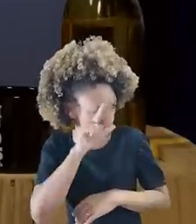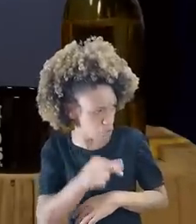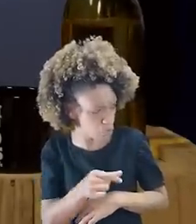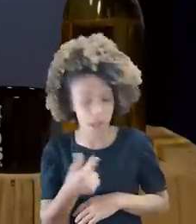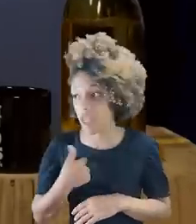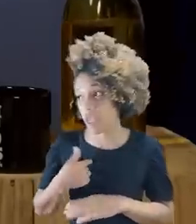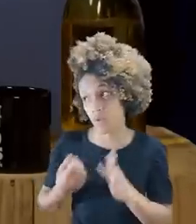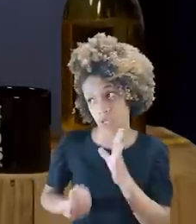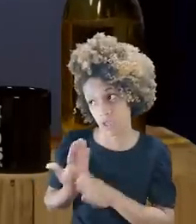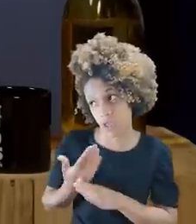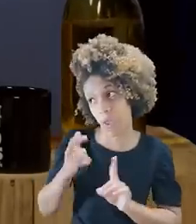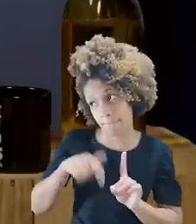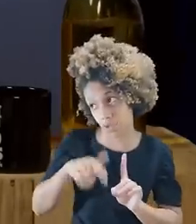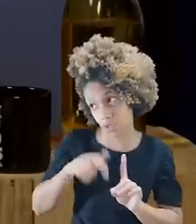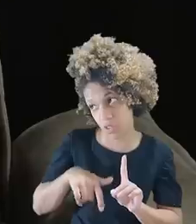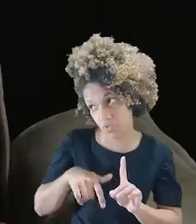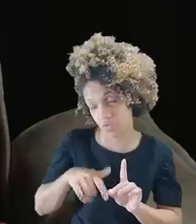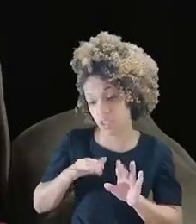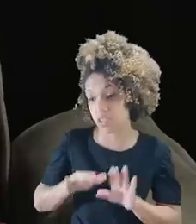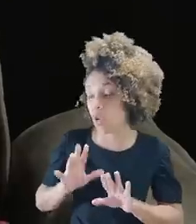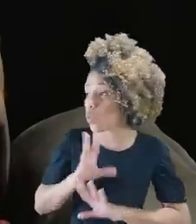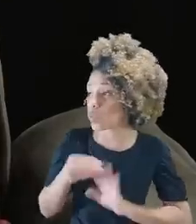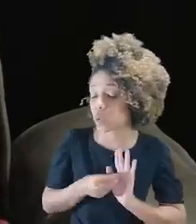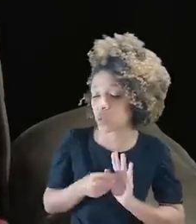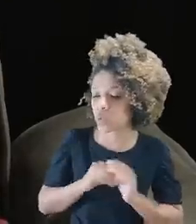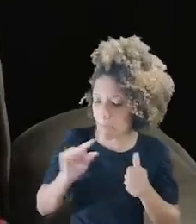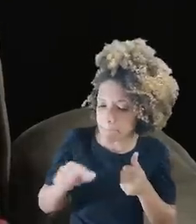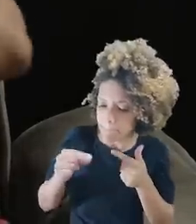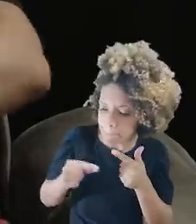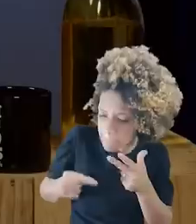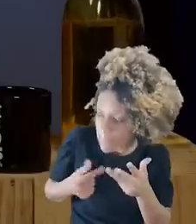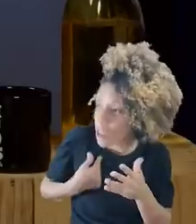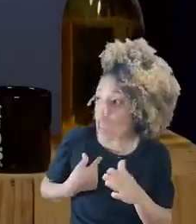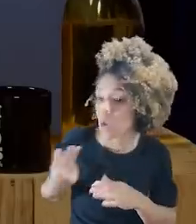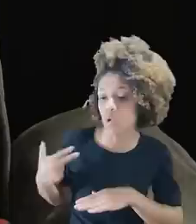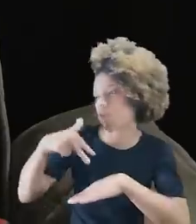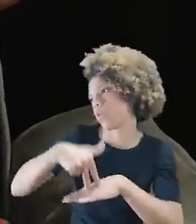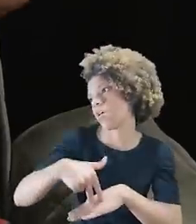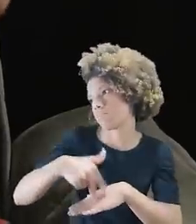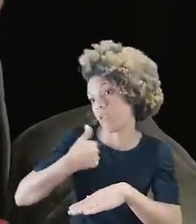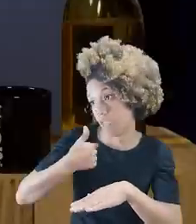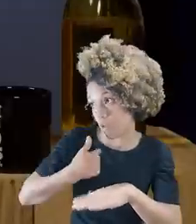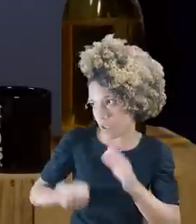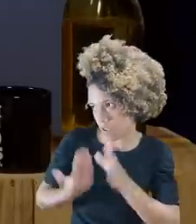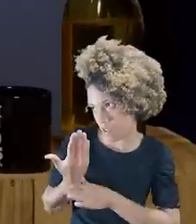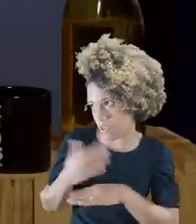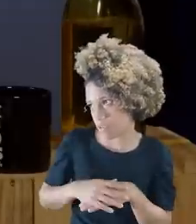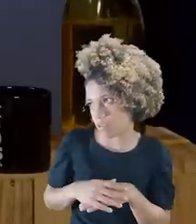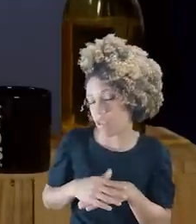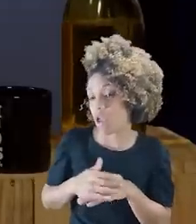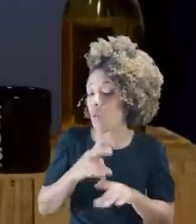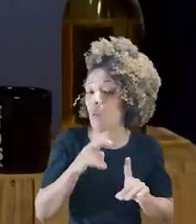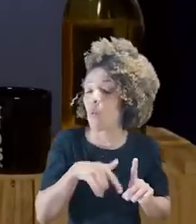faz né ainda mais que deram na minha mão né porque mas ele chegou para você e falou cria Eu quero você falou nada nem falava eu nem conhecia o Luciano